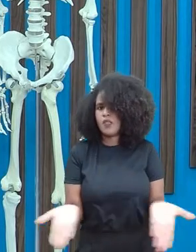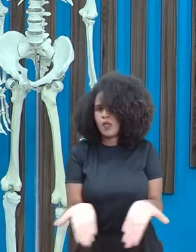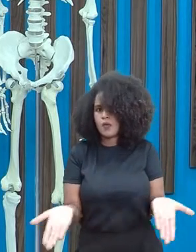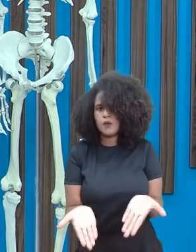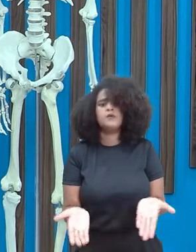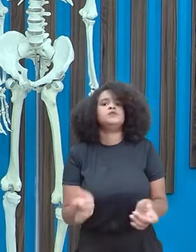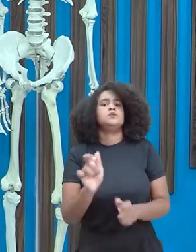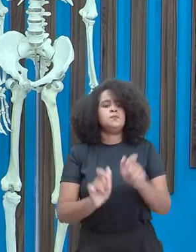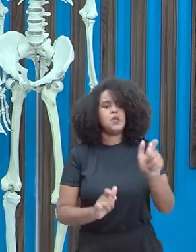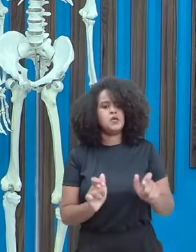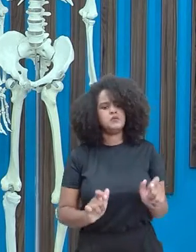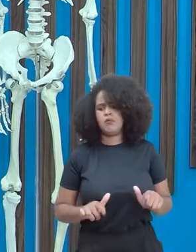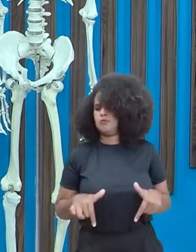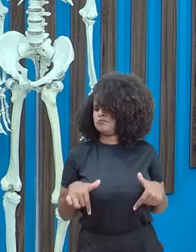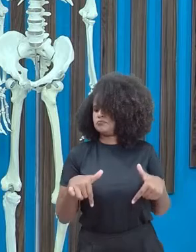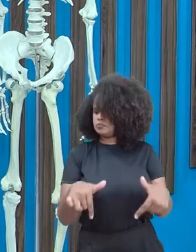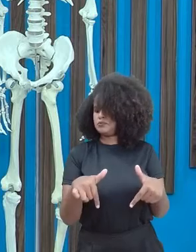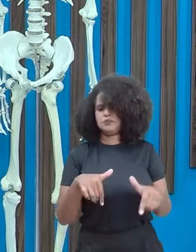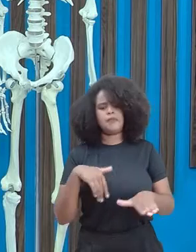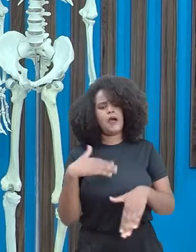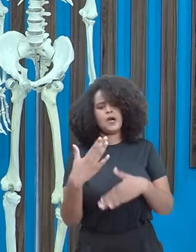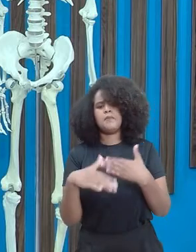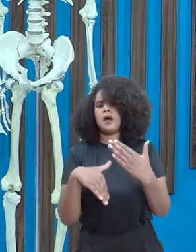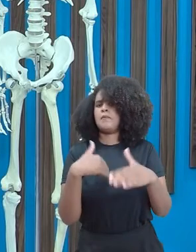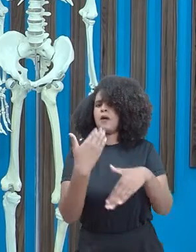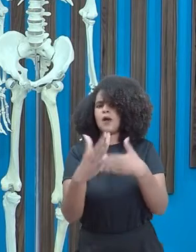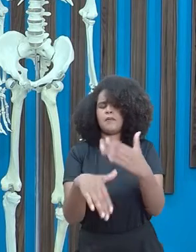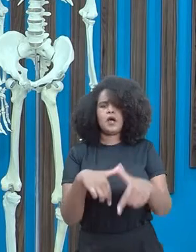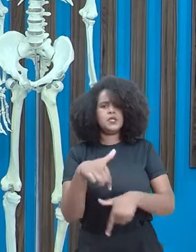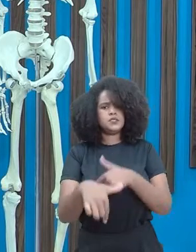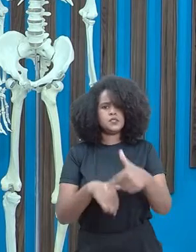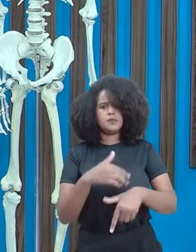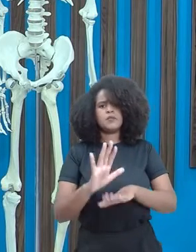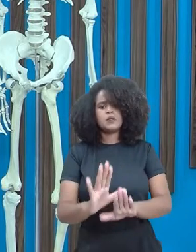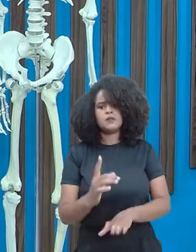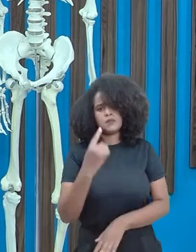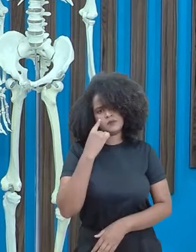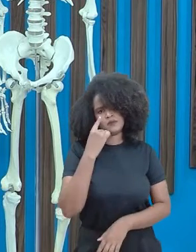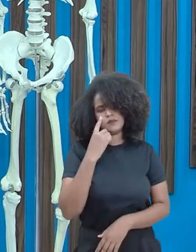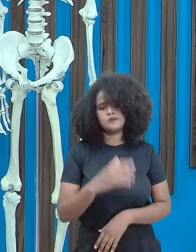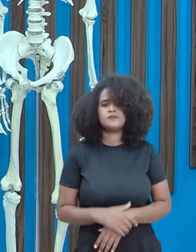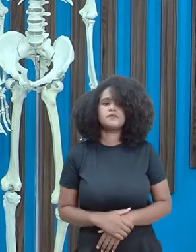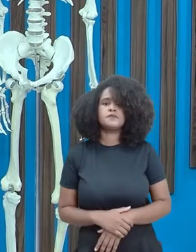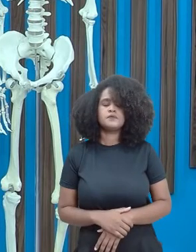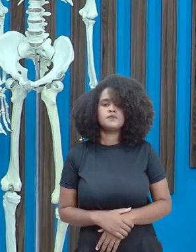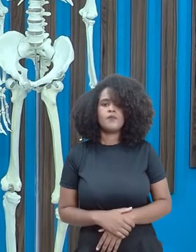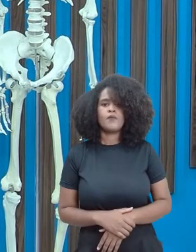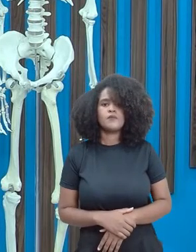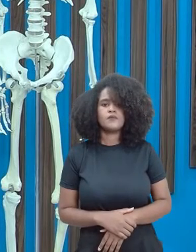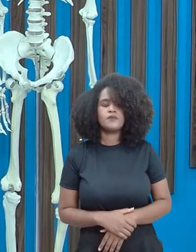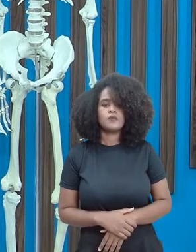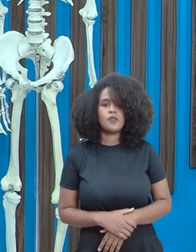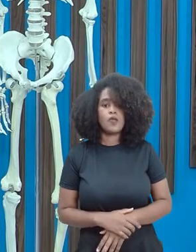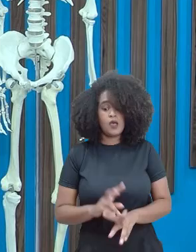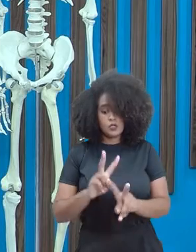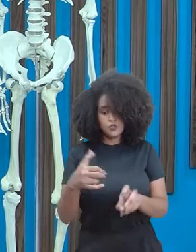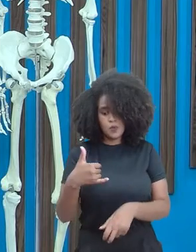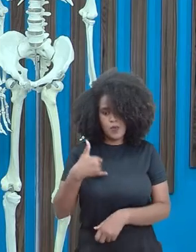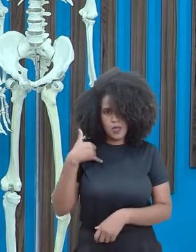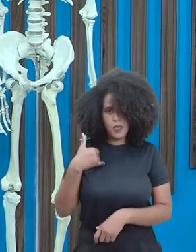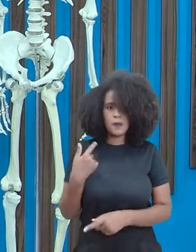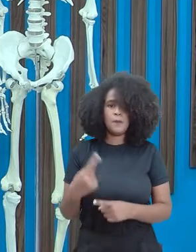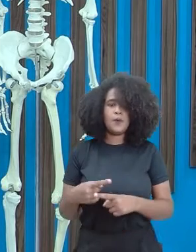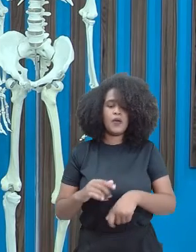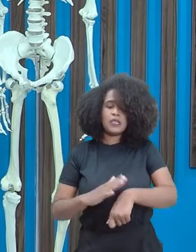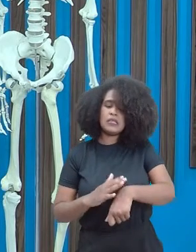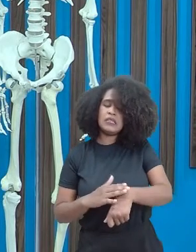ativa, que está aí desenvolvendo excelentes trabalhos. Mas o que a gente está falando em relação aí à idade é que ele não teve tempo